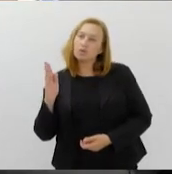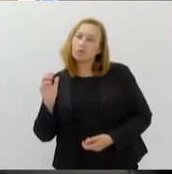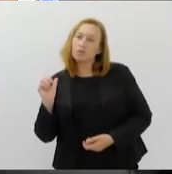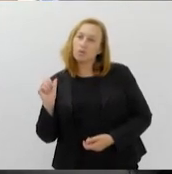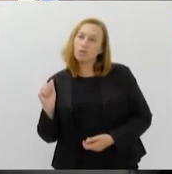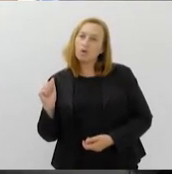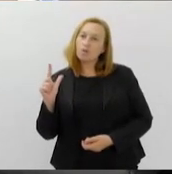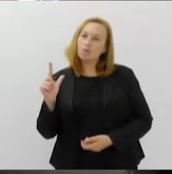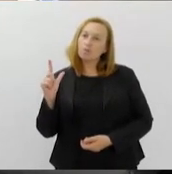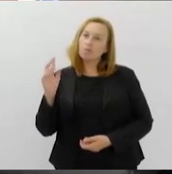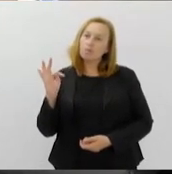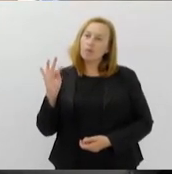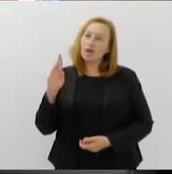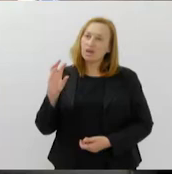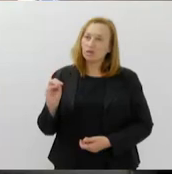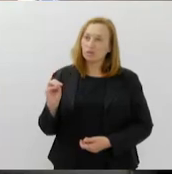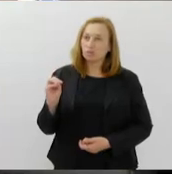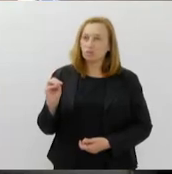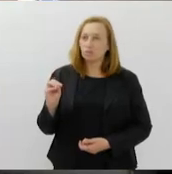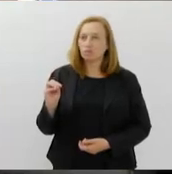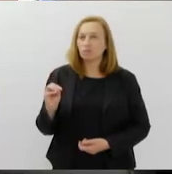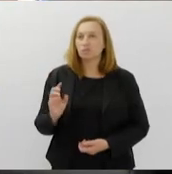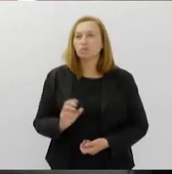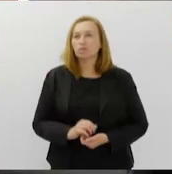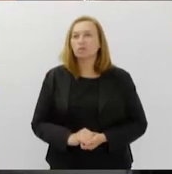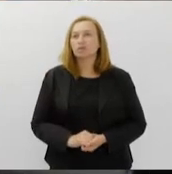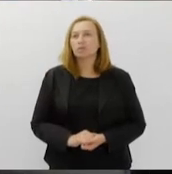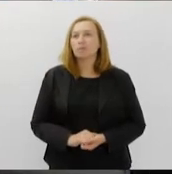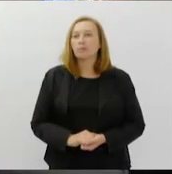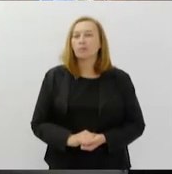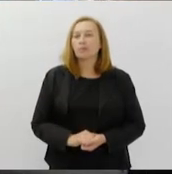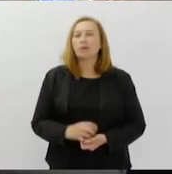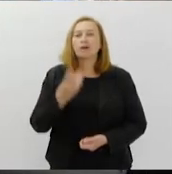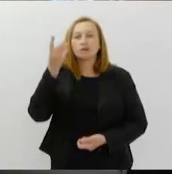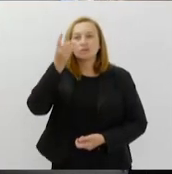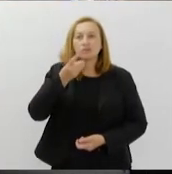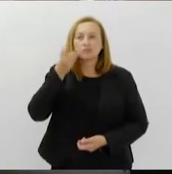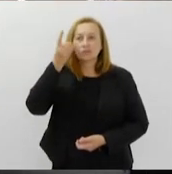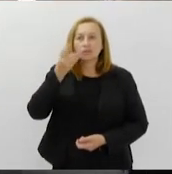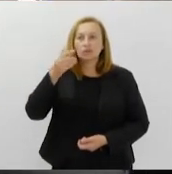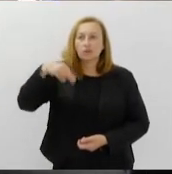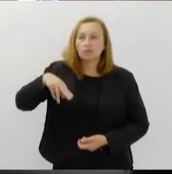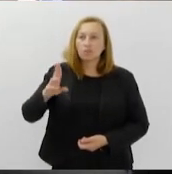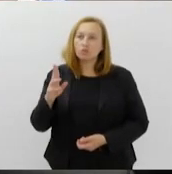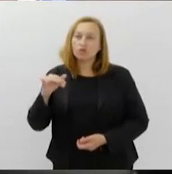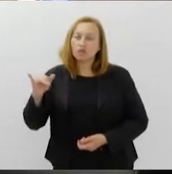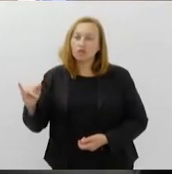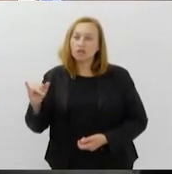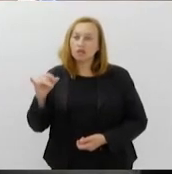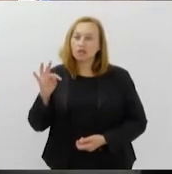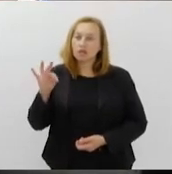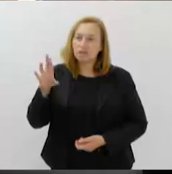Gualberto, está em branco, inclusive, tá parecendo até que está ausente. Deputado Munir Neto.